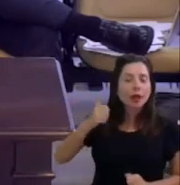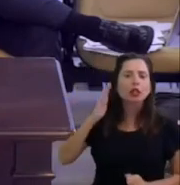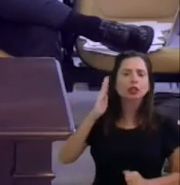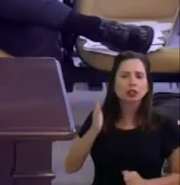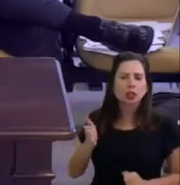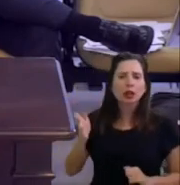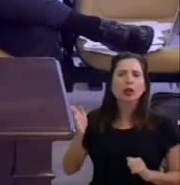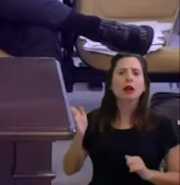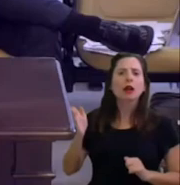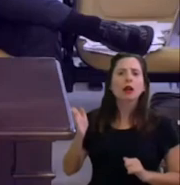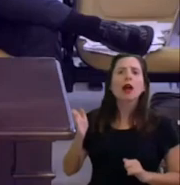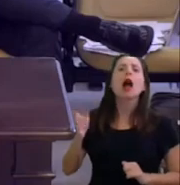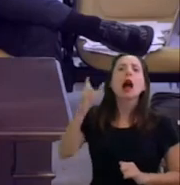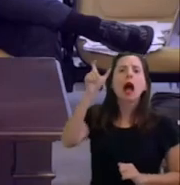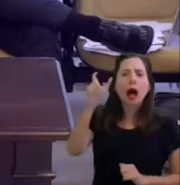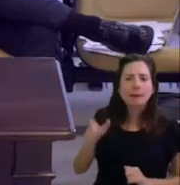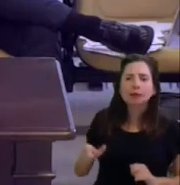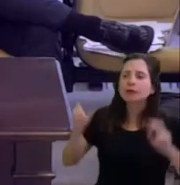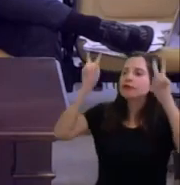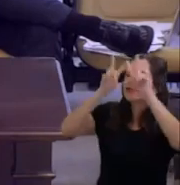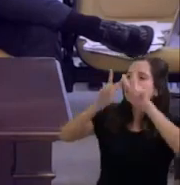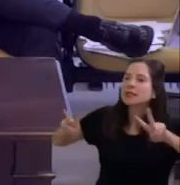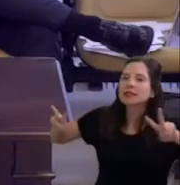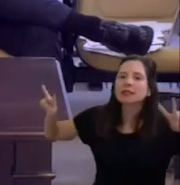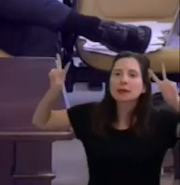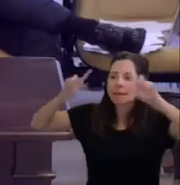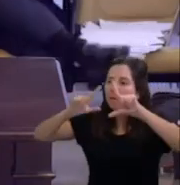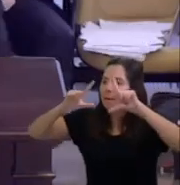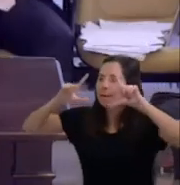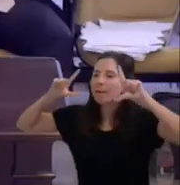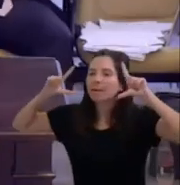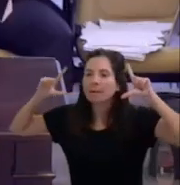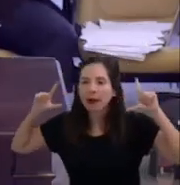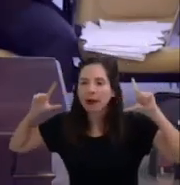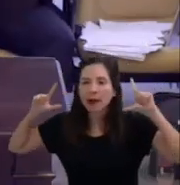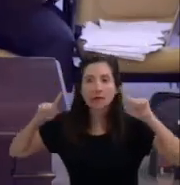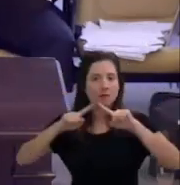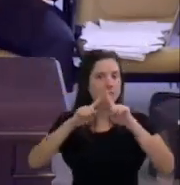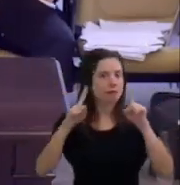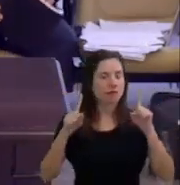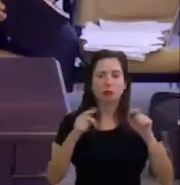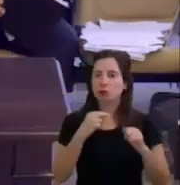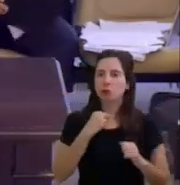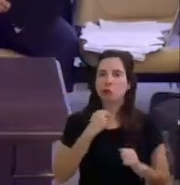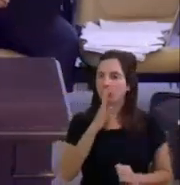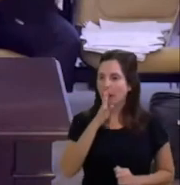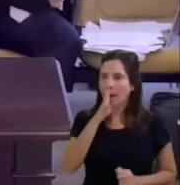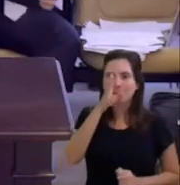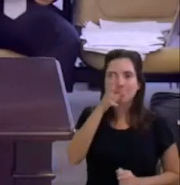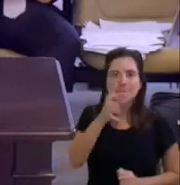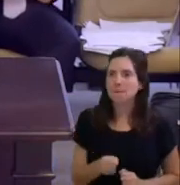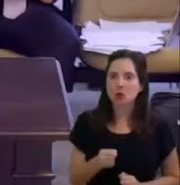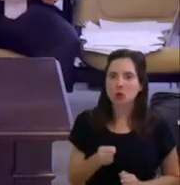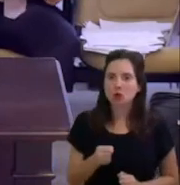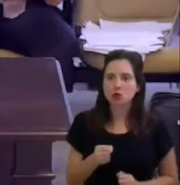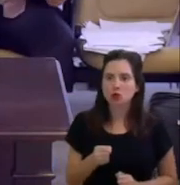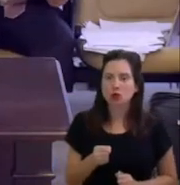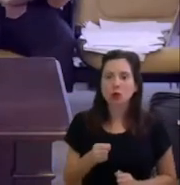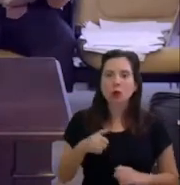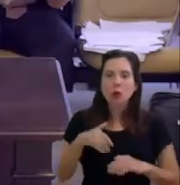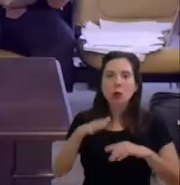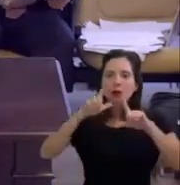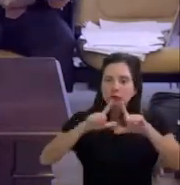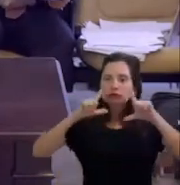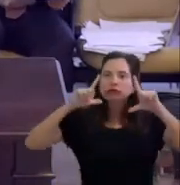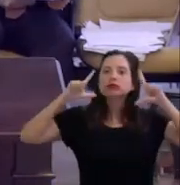Vejam, a pessoa ter visibilidade não é uma panaceia para cometer abusos. Potencializar com mais exposição.